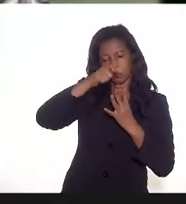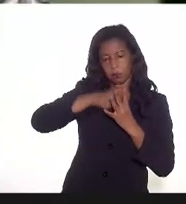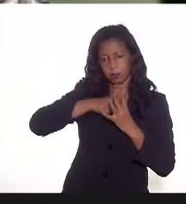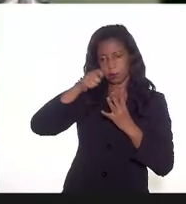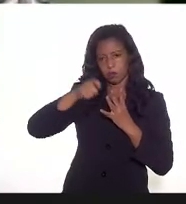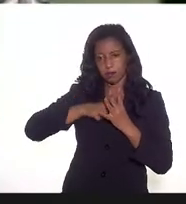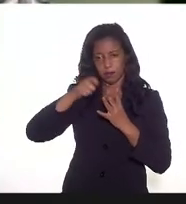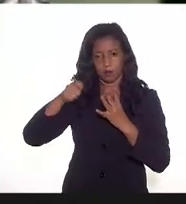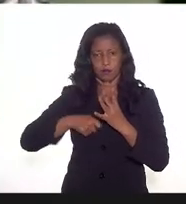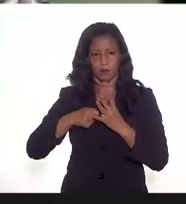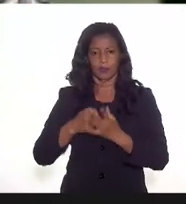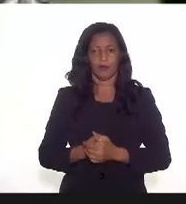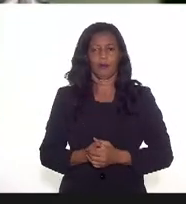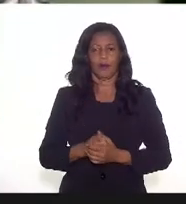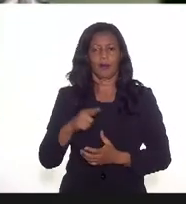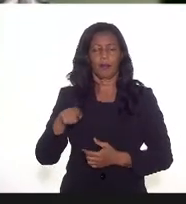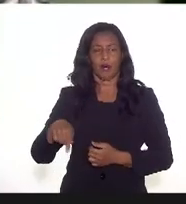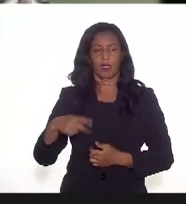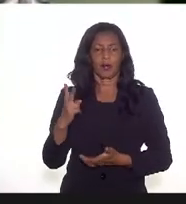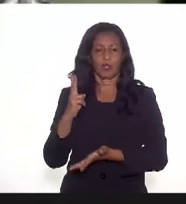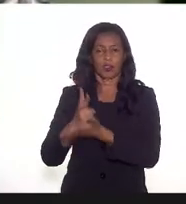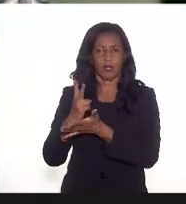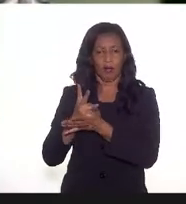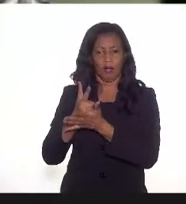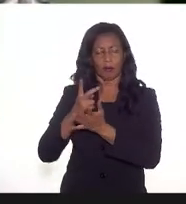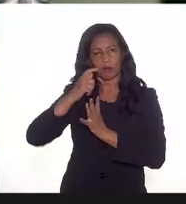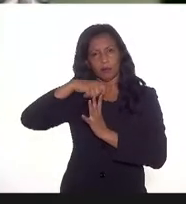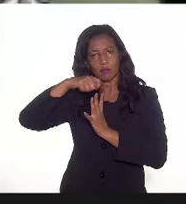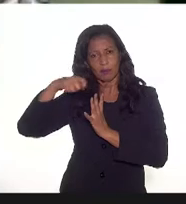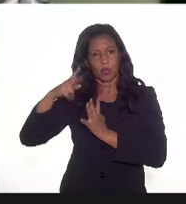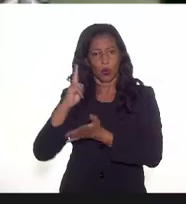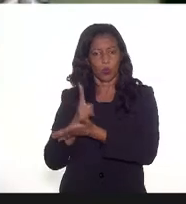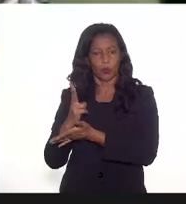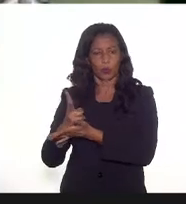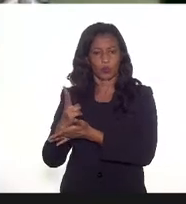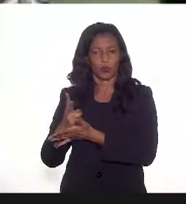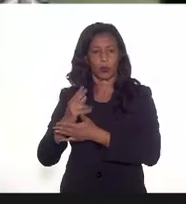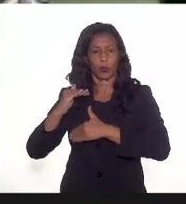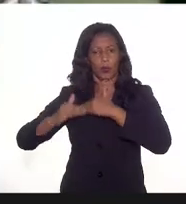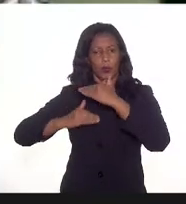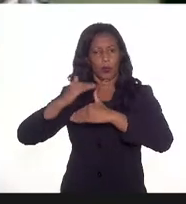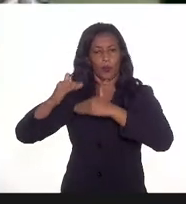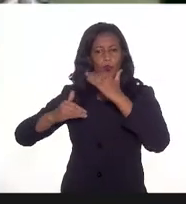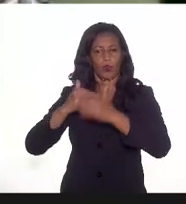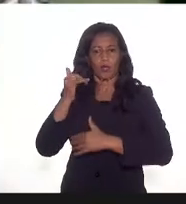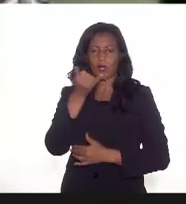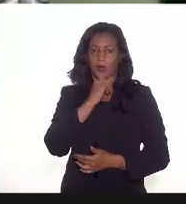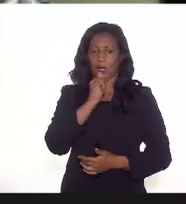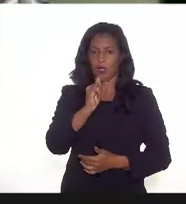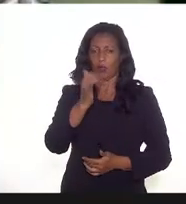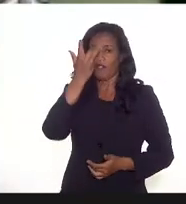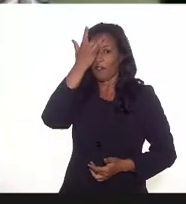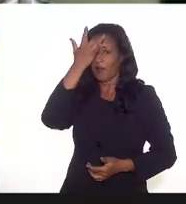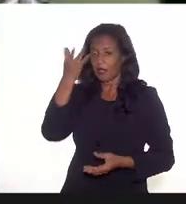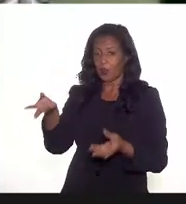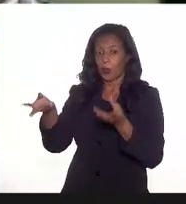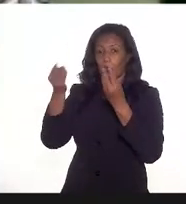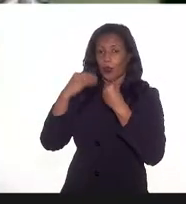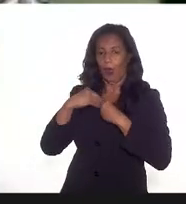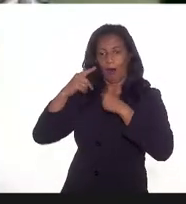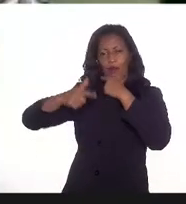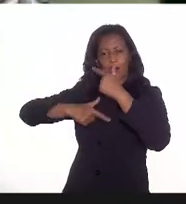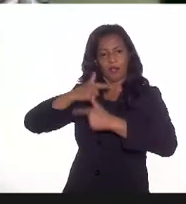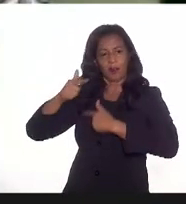novos procedimentos para que isso seja feito semestralmente, e com o advento do processo eletrônico, isso tem facilitado muito o trabalho